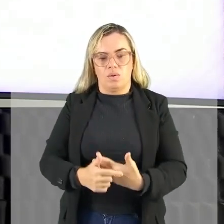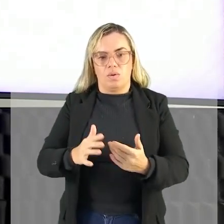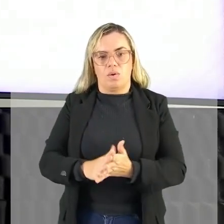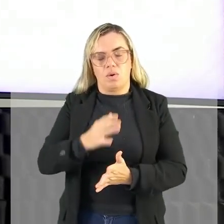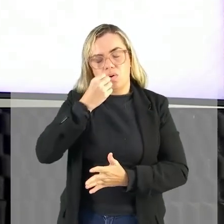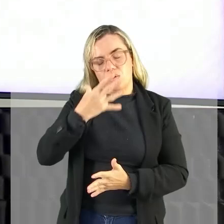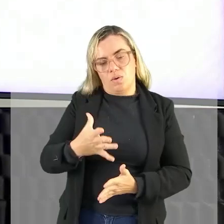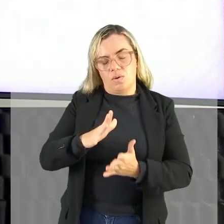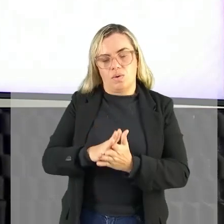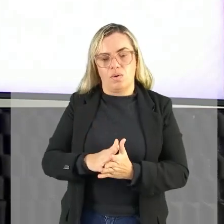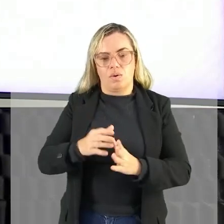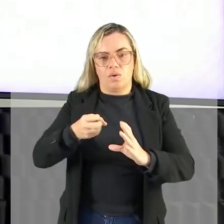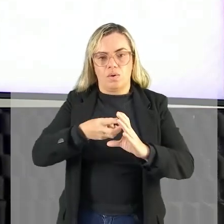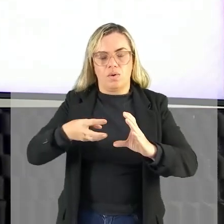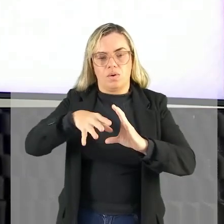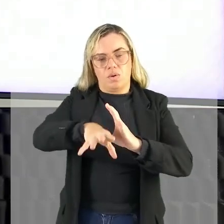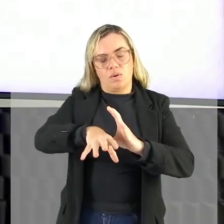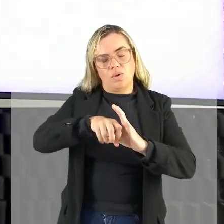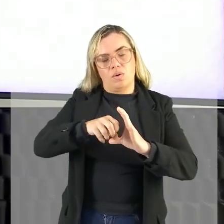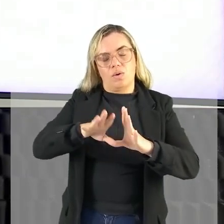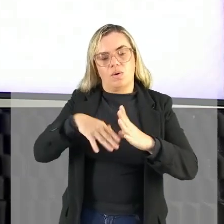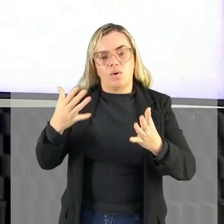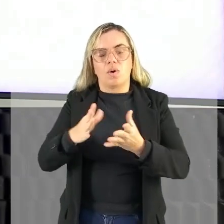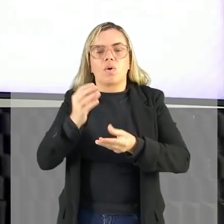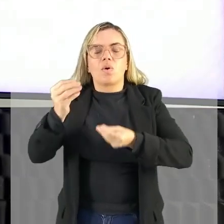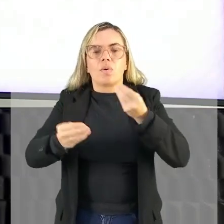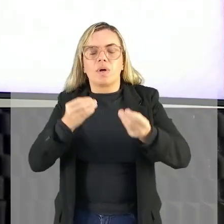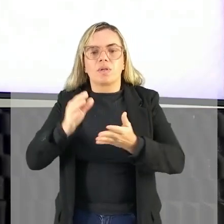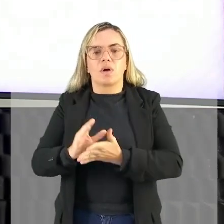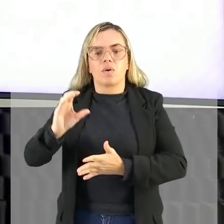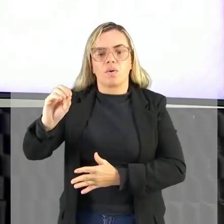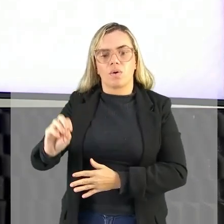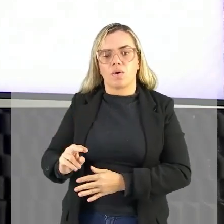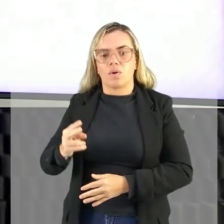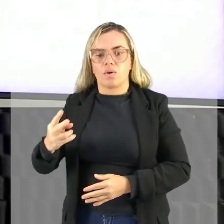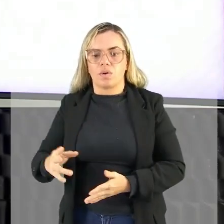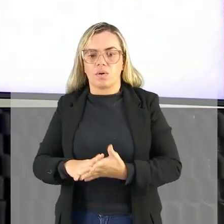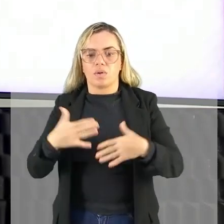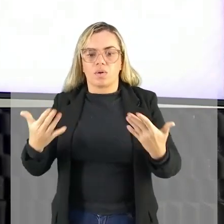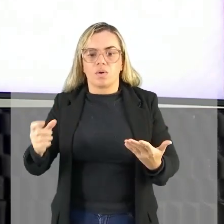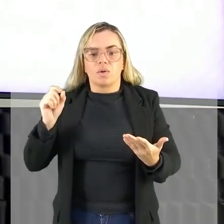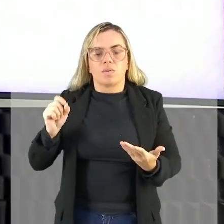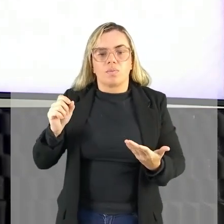cadeia, né? E aí, como é que forma o oxigênio, né?